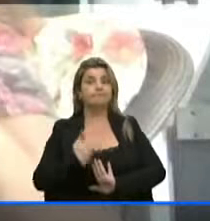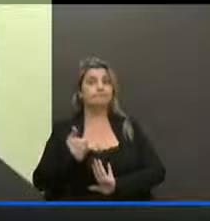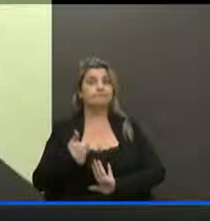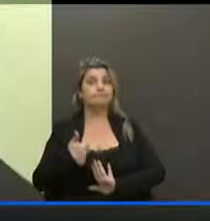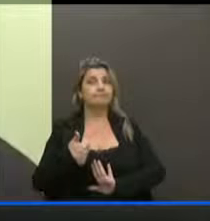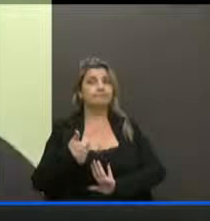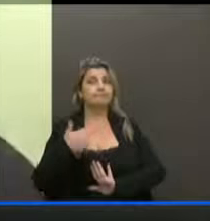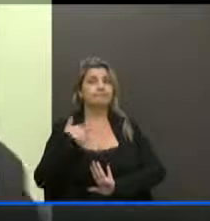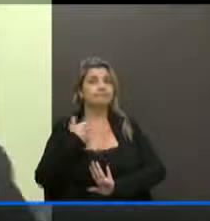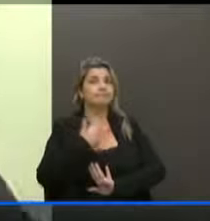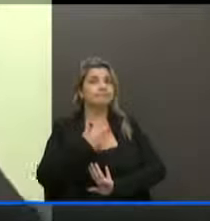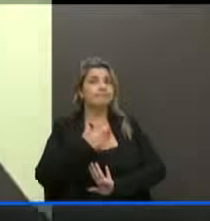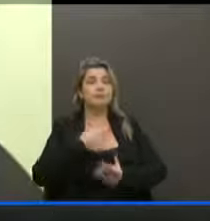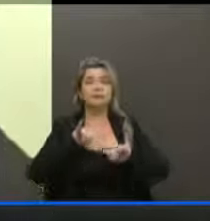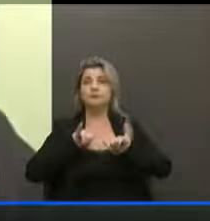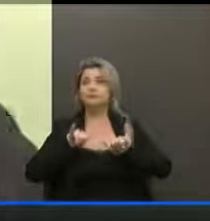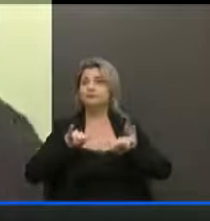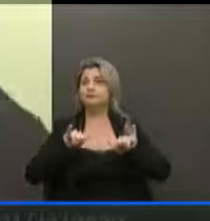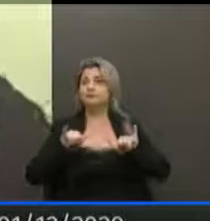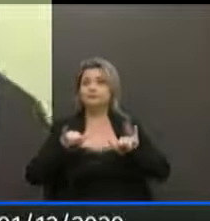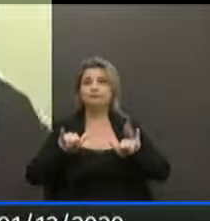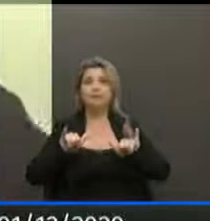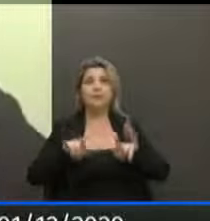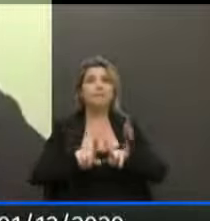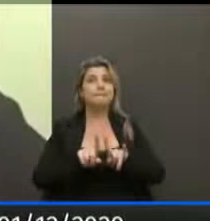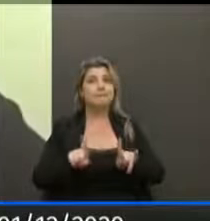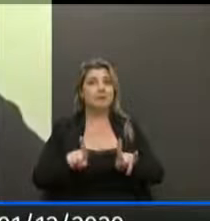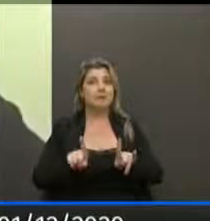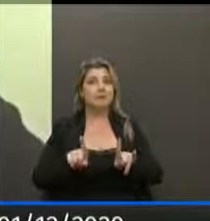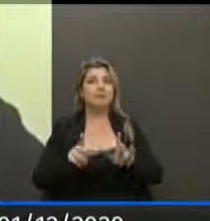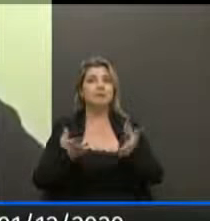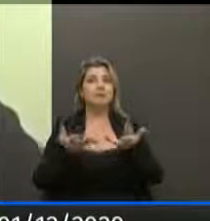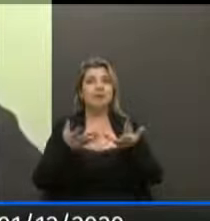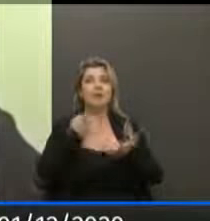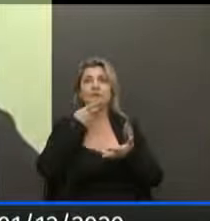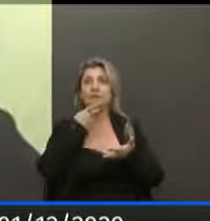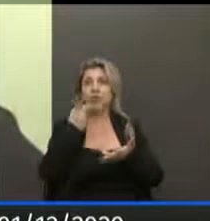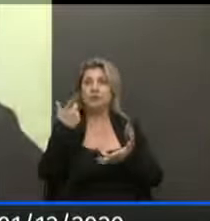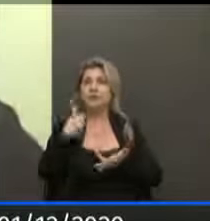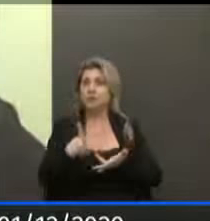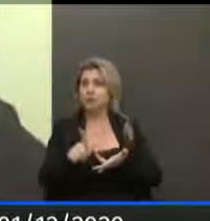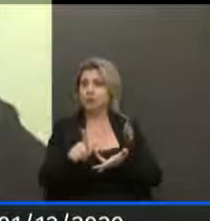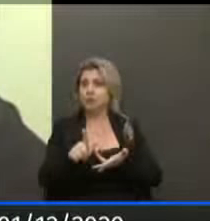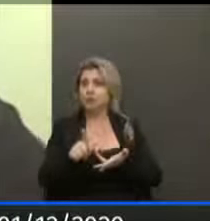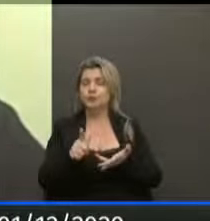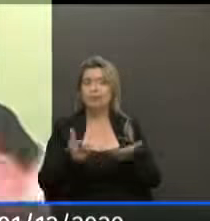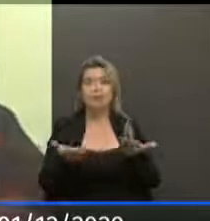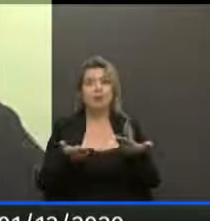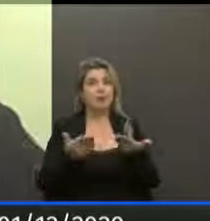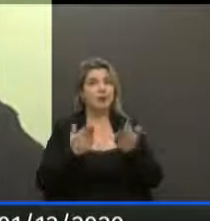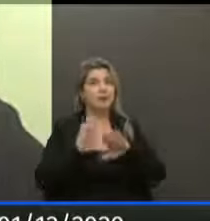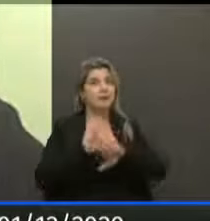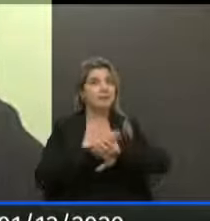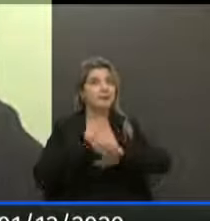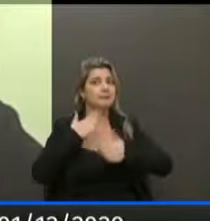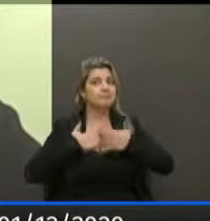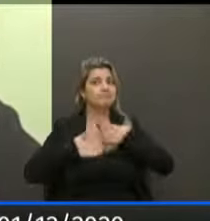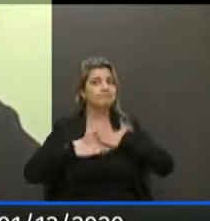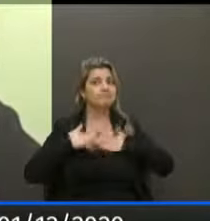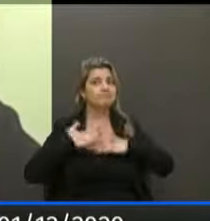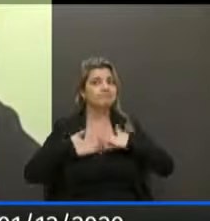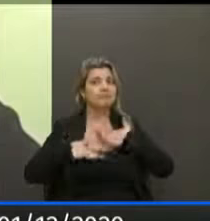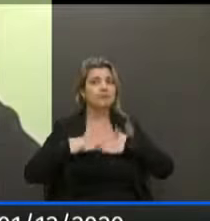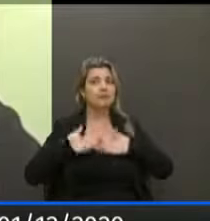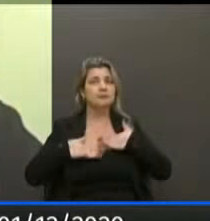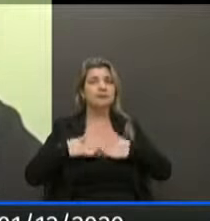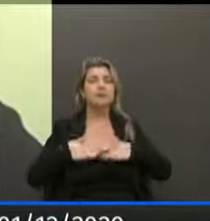nós não estávamos sendo transmitidos, né? Mas quero reforçar o que eu falei no início, agora um pouco mais calmo, e agora reforçar também a fala